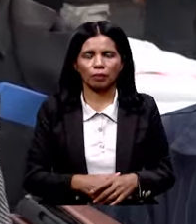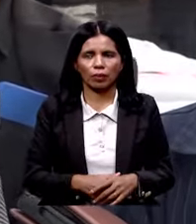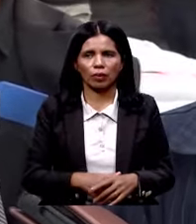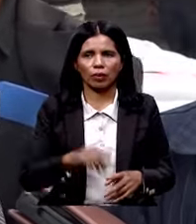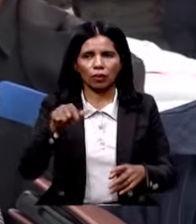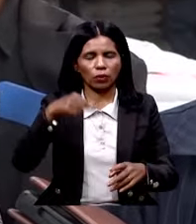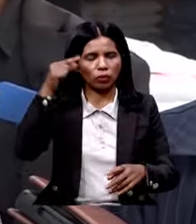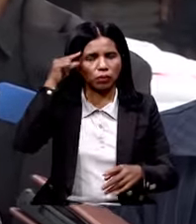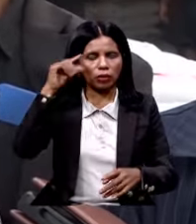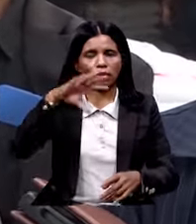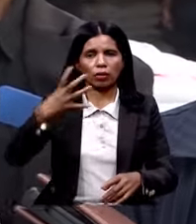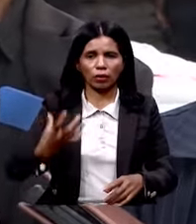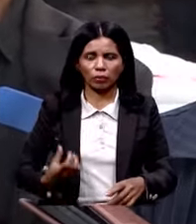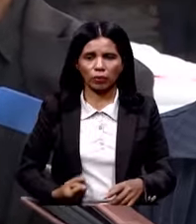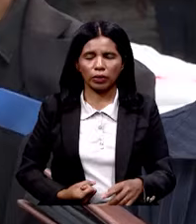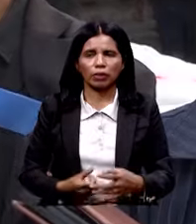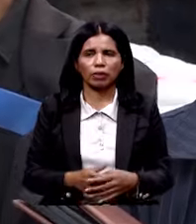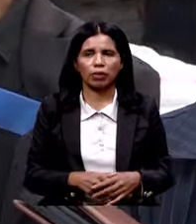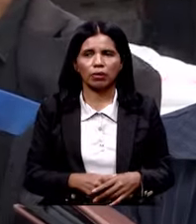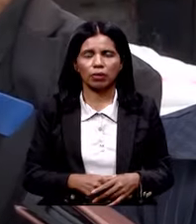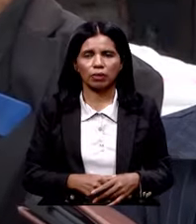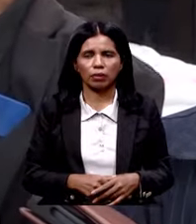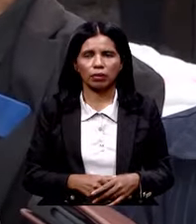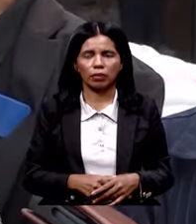governo Cambódia, e